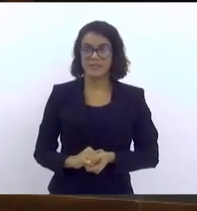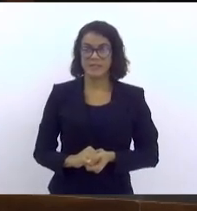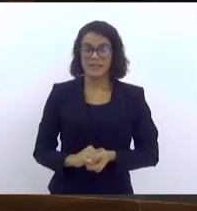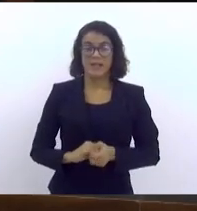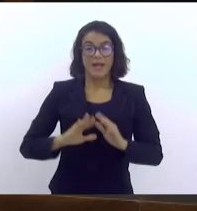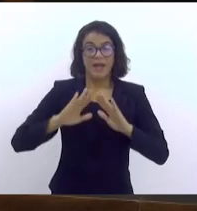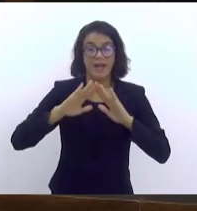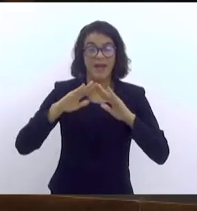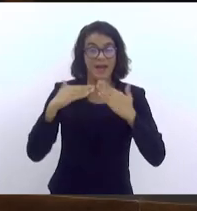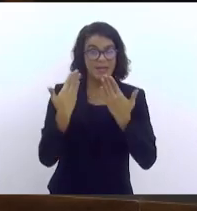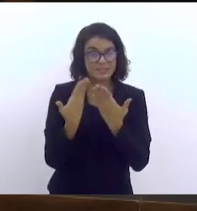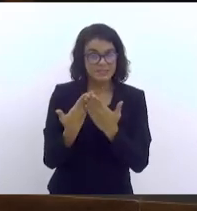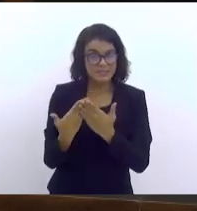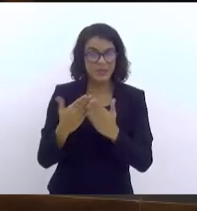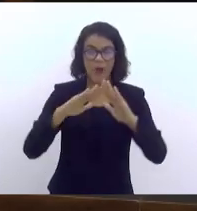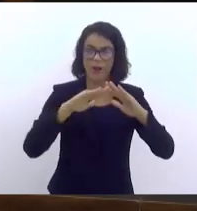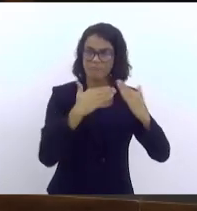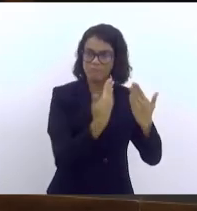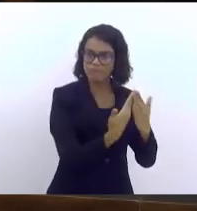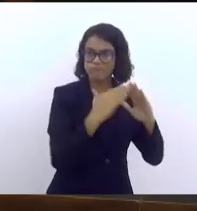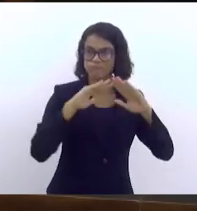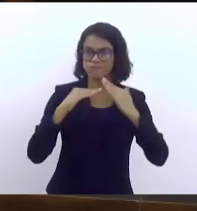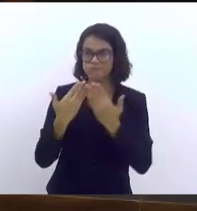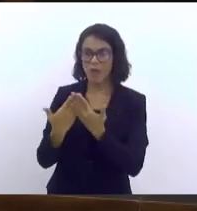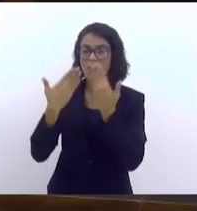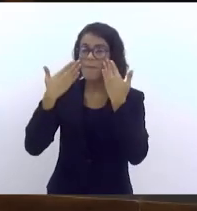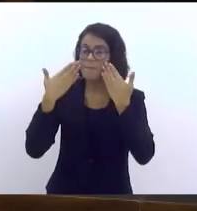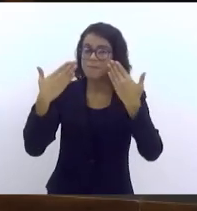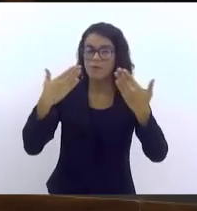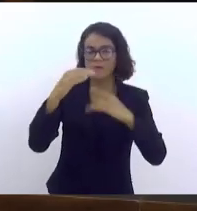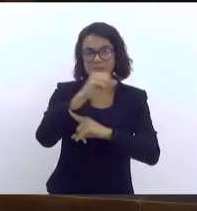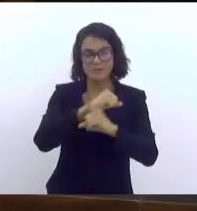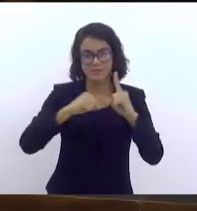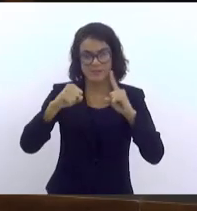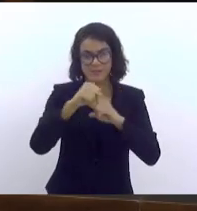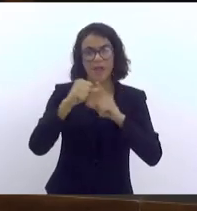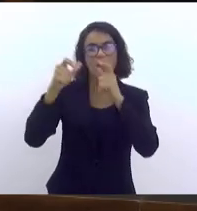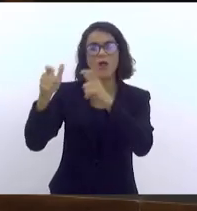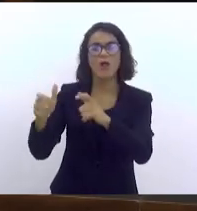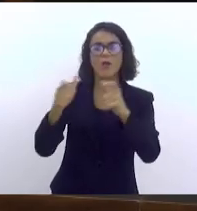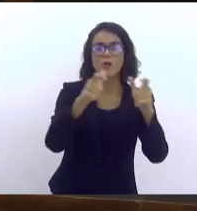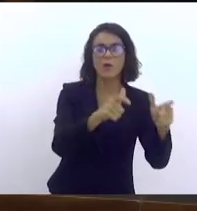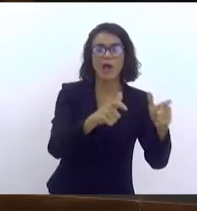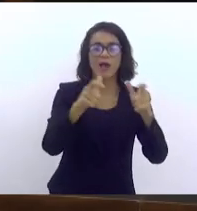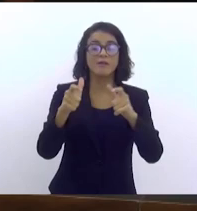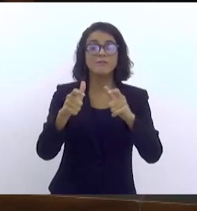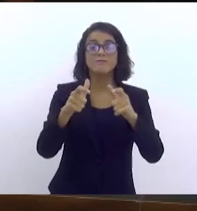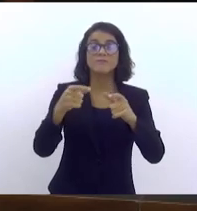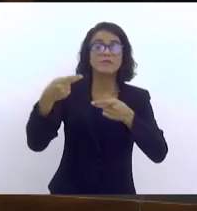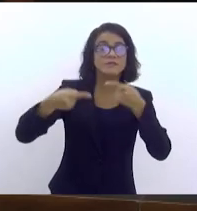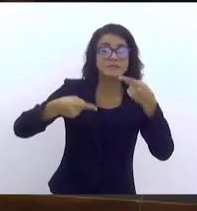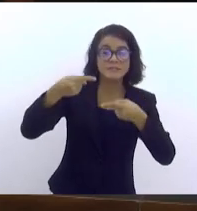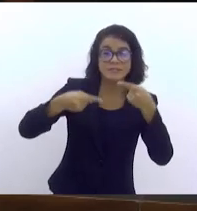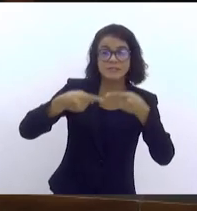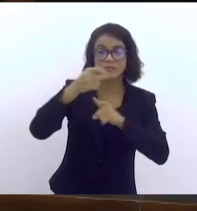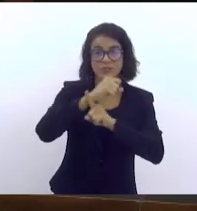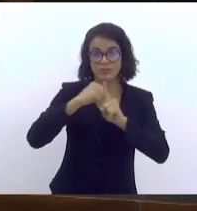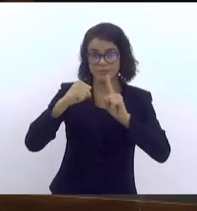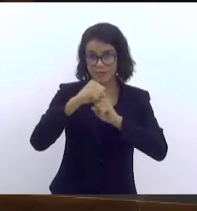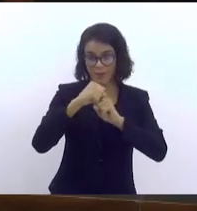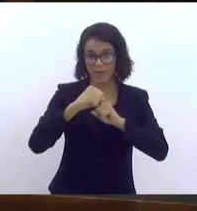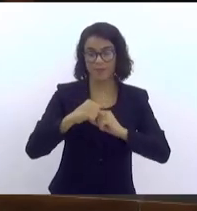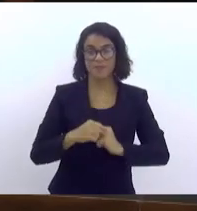a escola as escolas expressam nossa sociedade e são Campos de disputas de projeto e sociedades